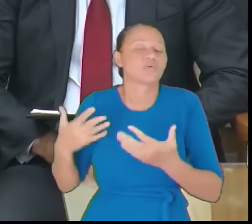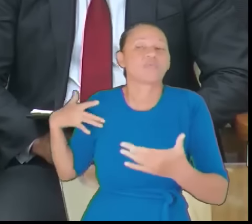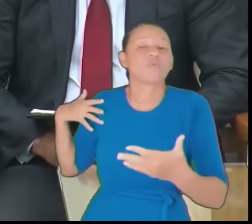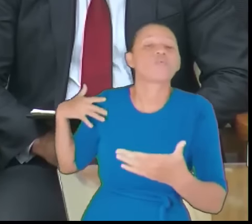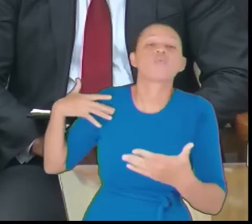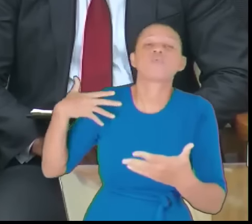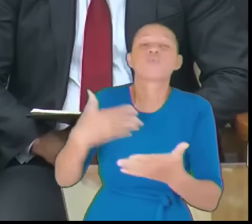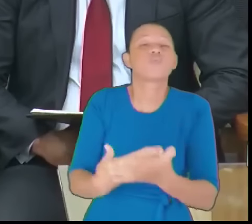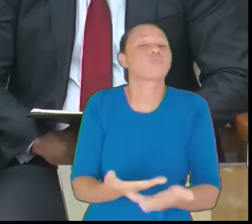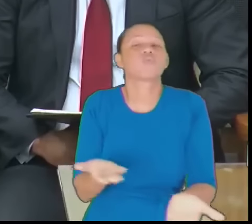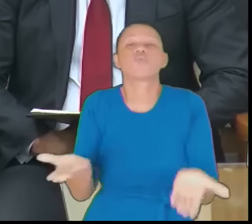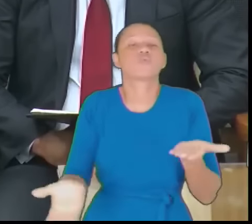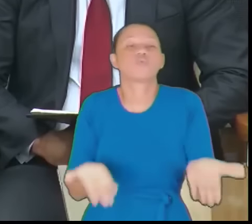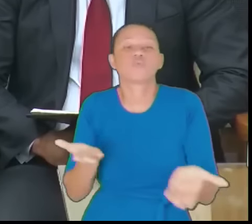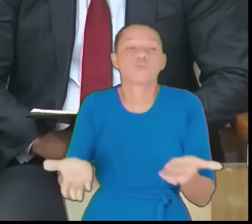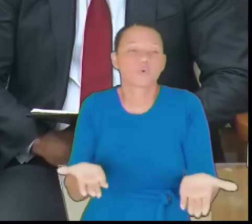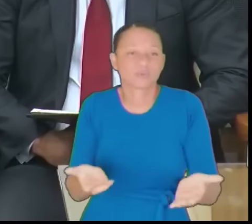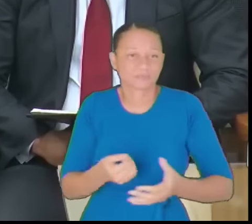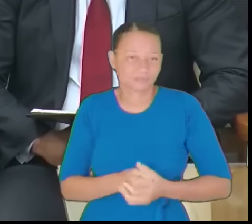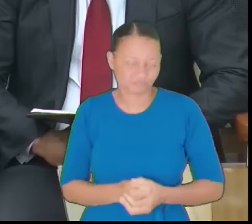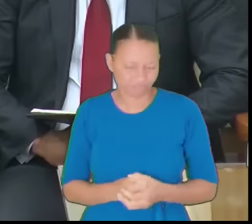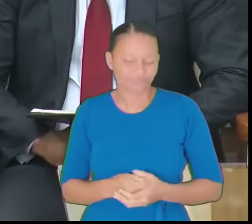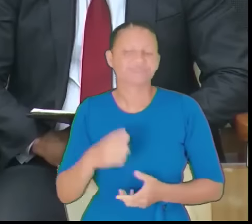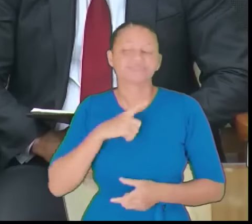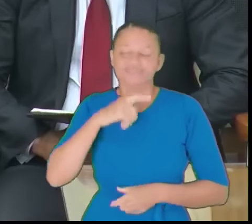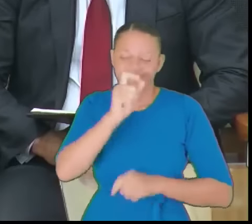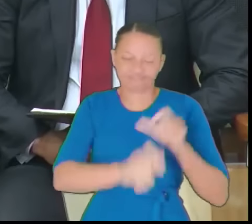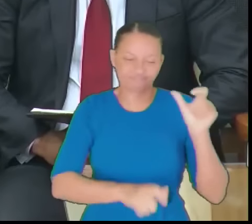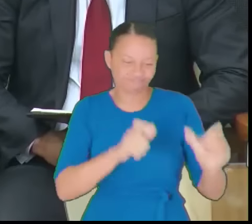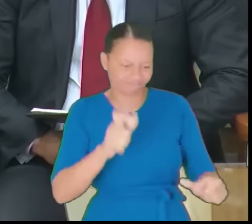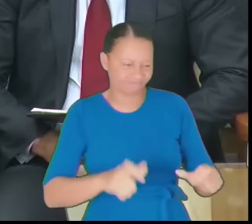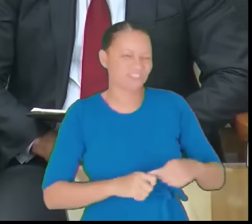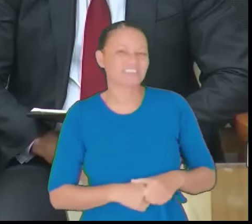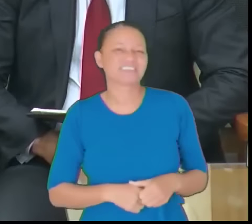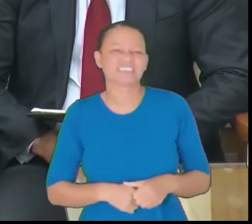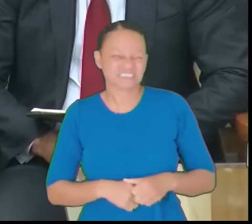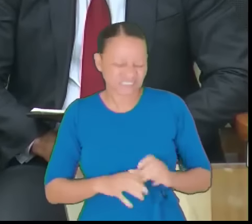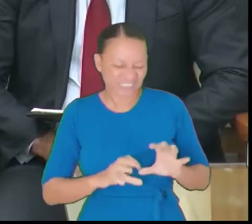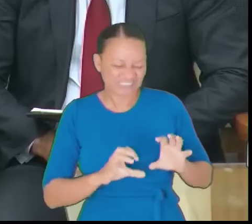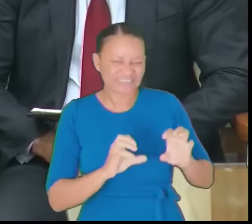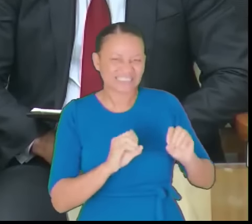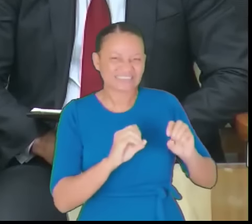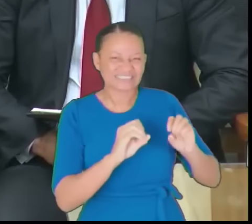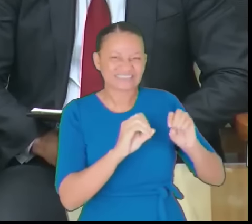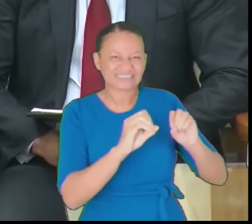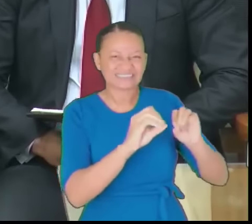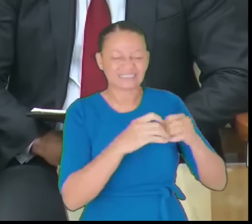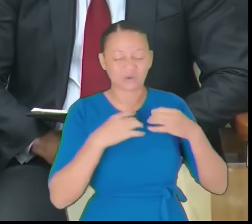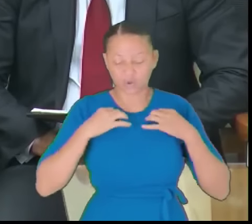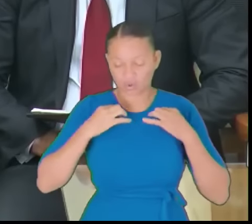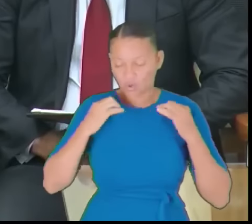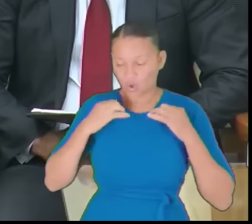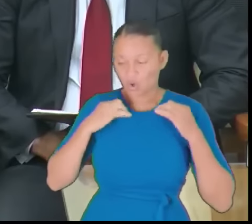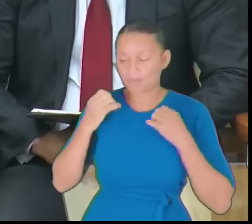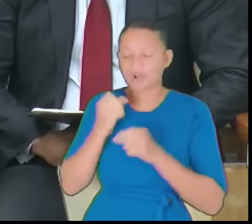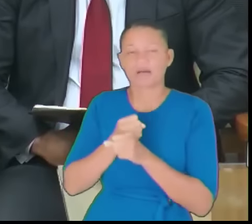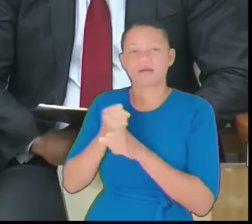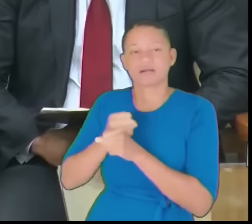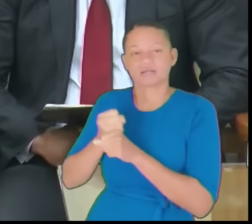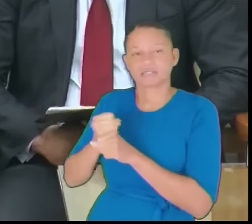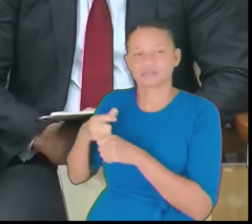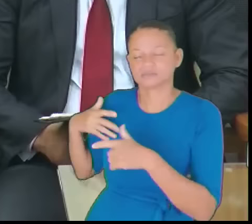anos? Os agentes destruidores, eles vão lá e destroem. Uma roupa, o que é que acontece com uma roupa?